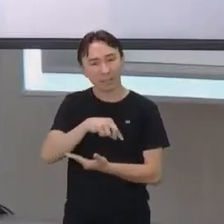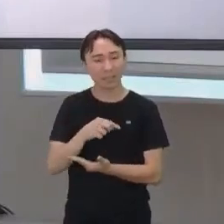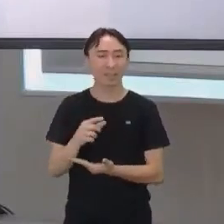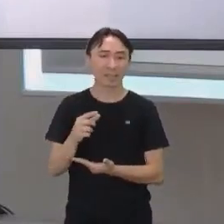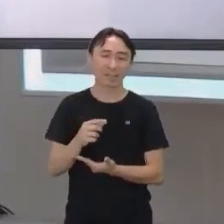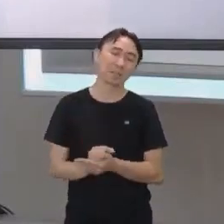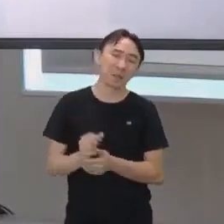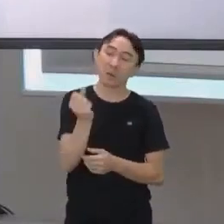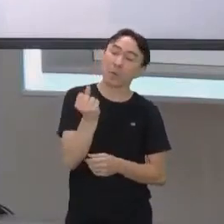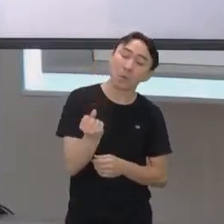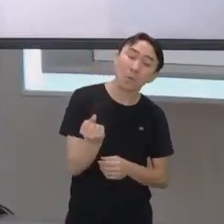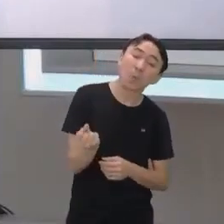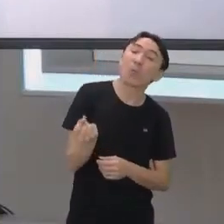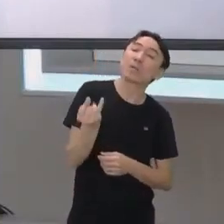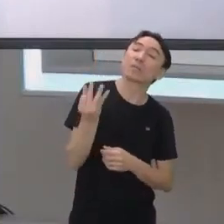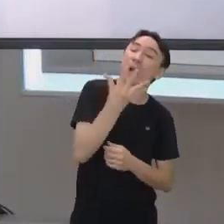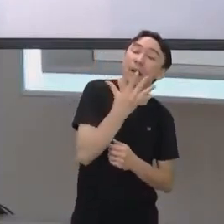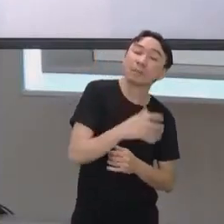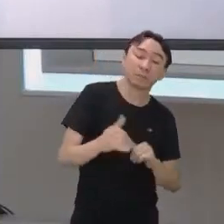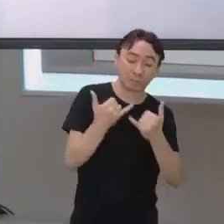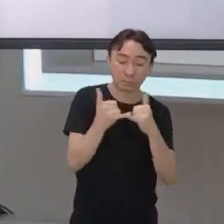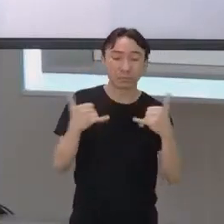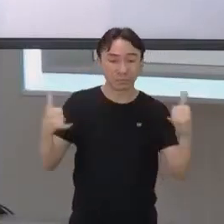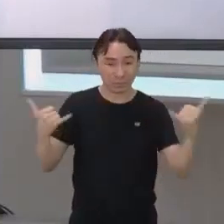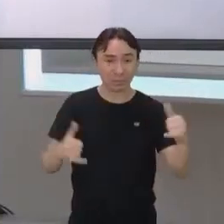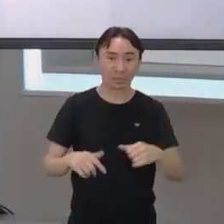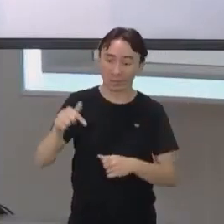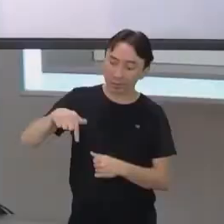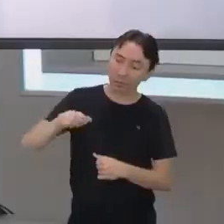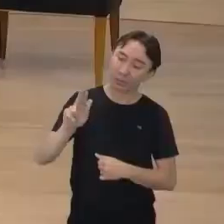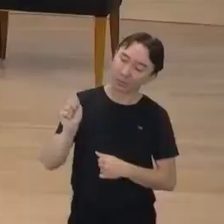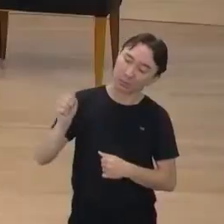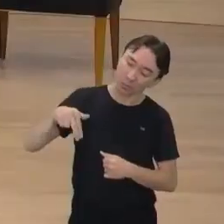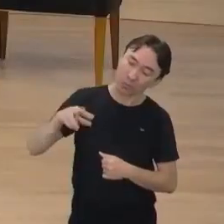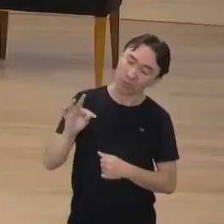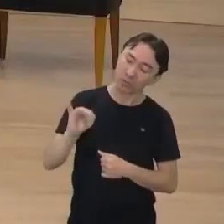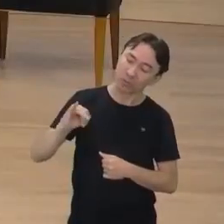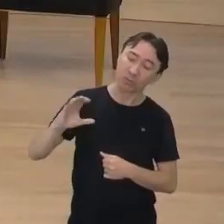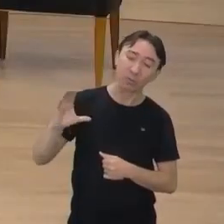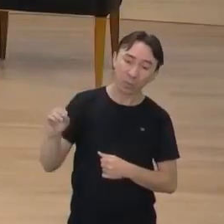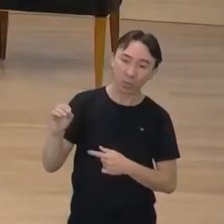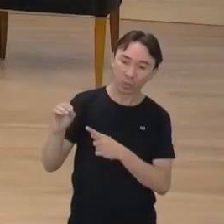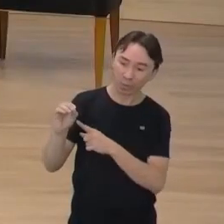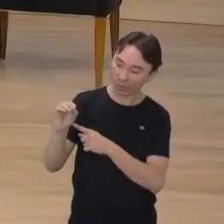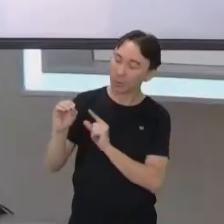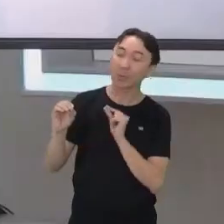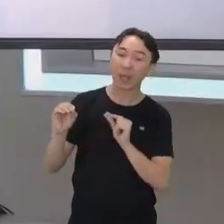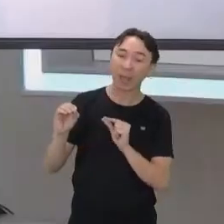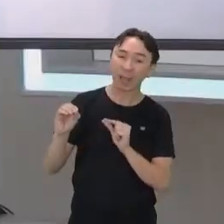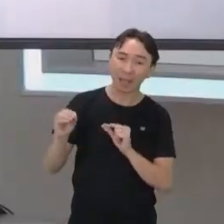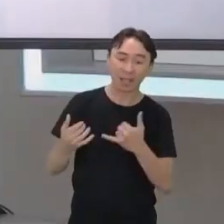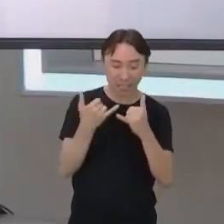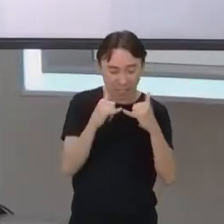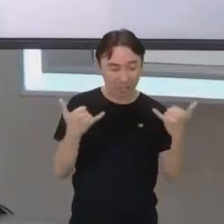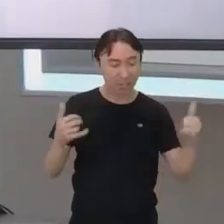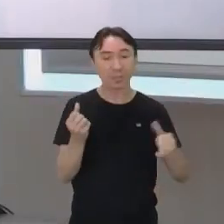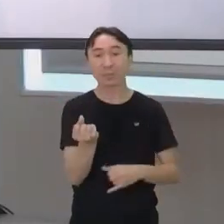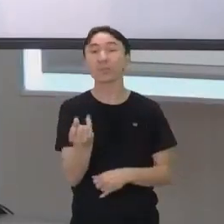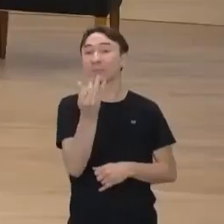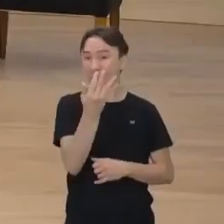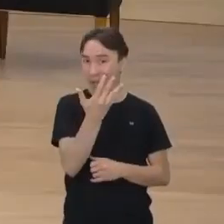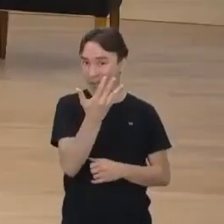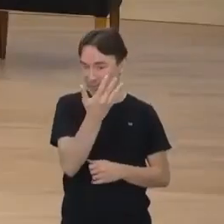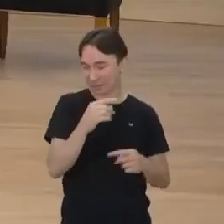de energia. O termo quântico quer dizer quantidade de energia. Perfeito, obrigado. Né?